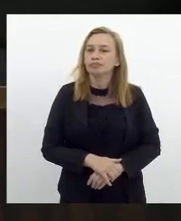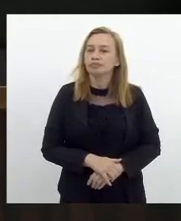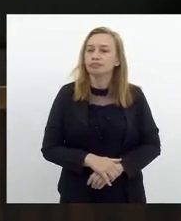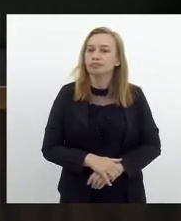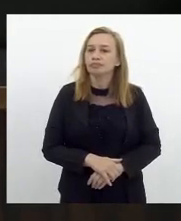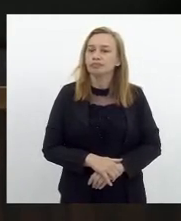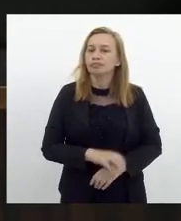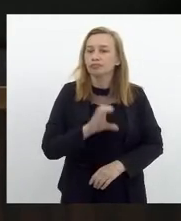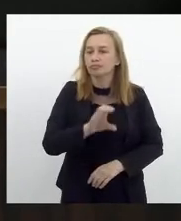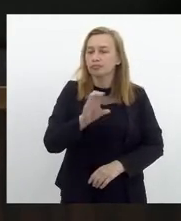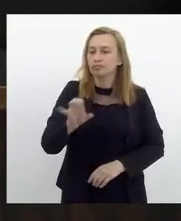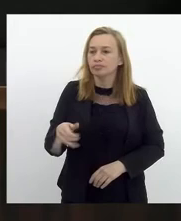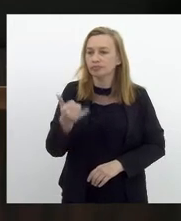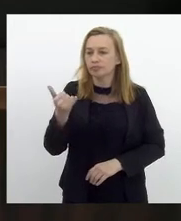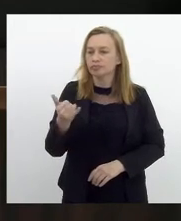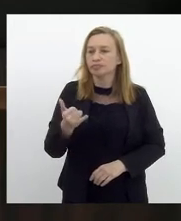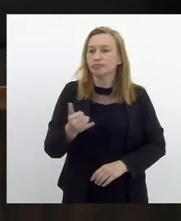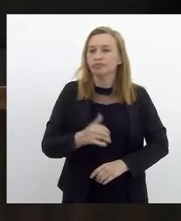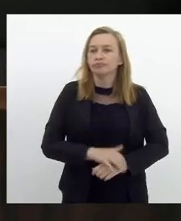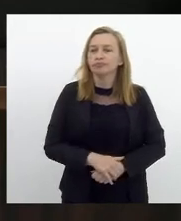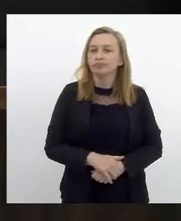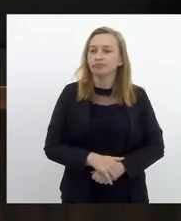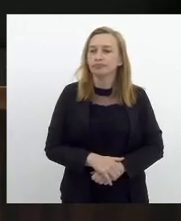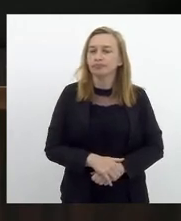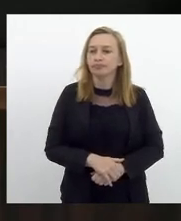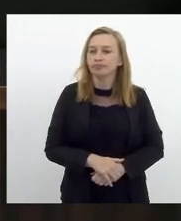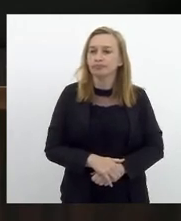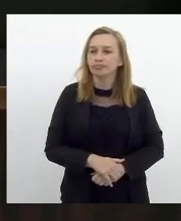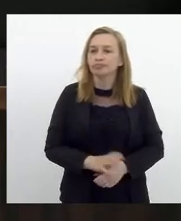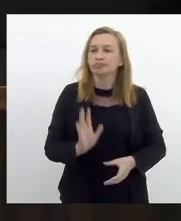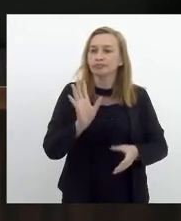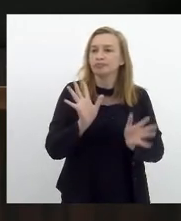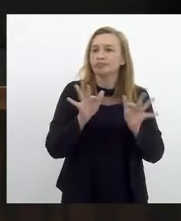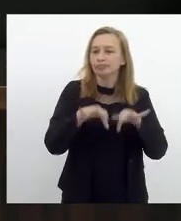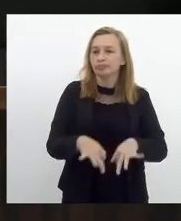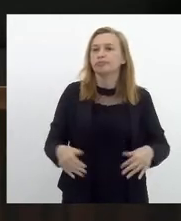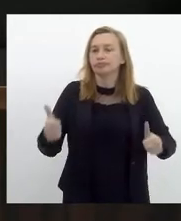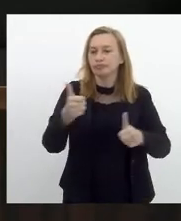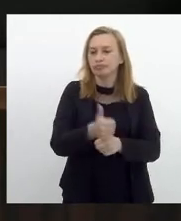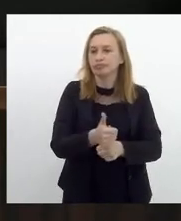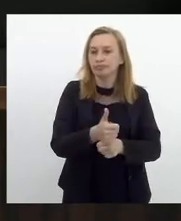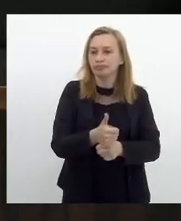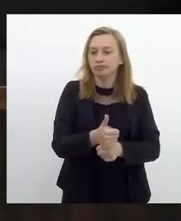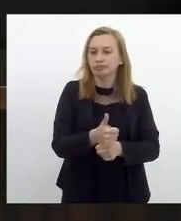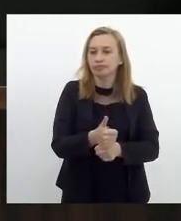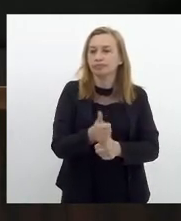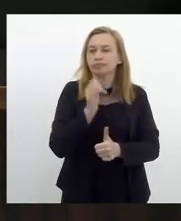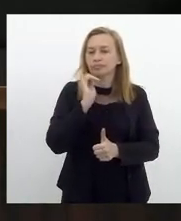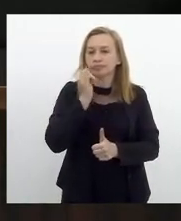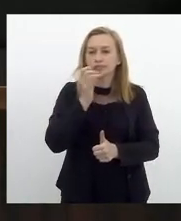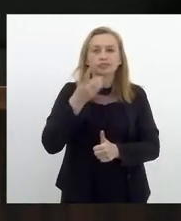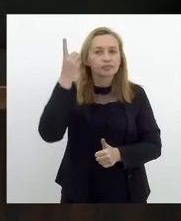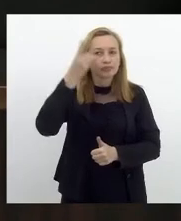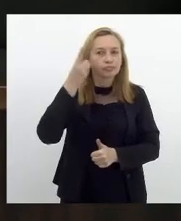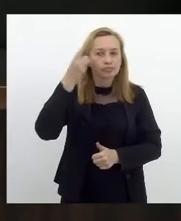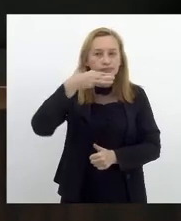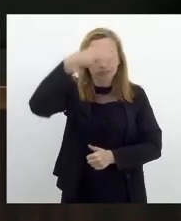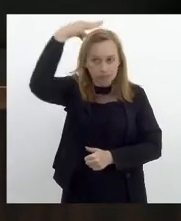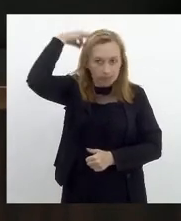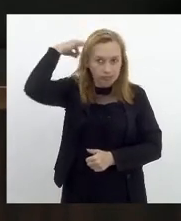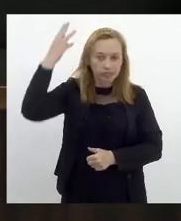Parecer da CCJ pela constitucionalidade com emendas. Concluído por substitutivo. Relator, deputado Márcio